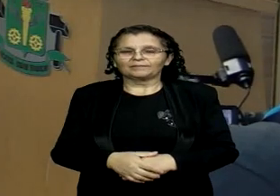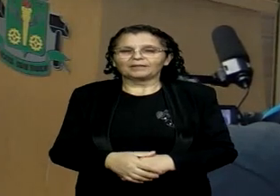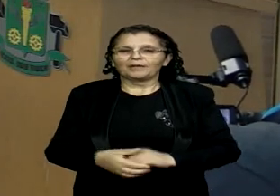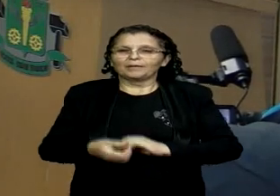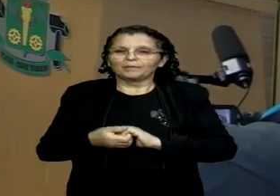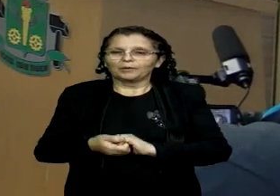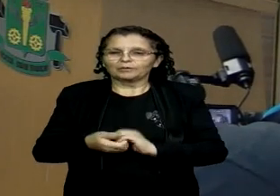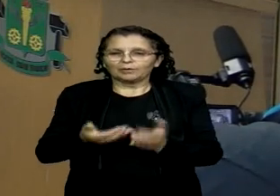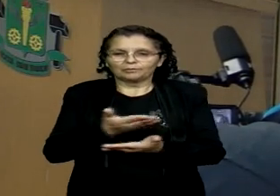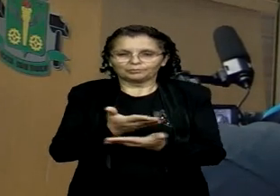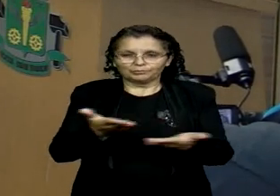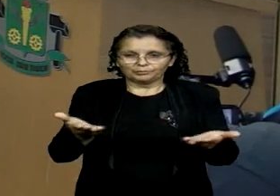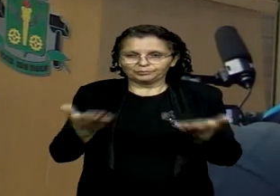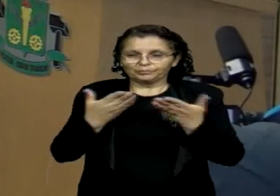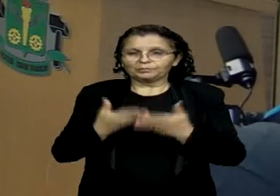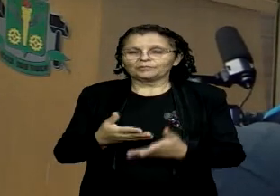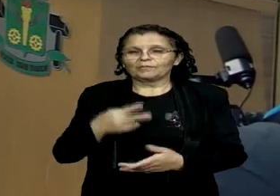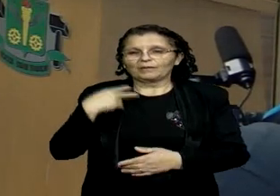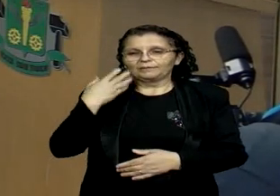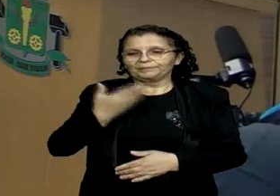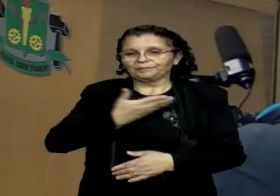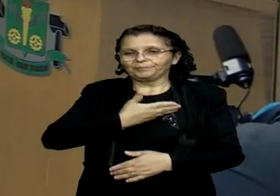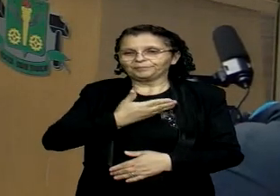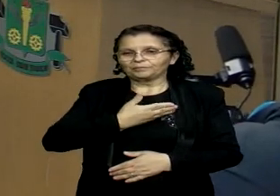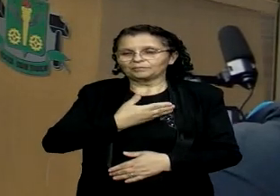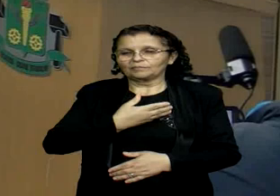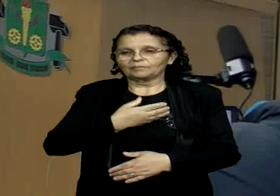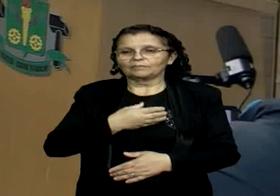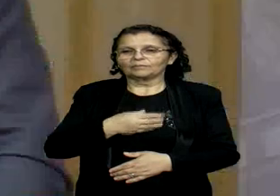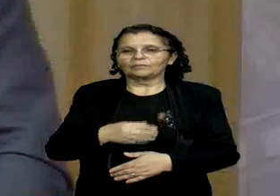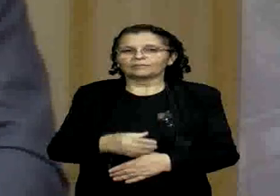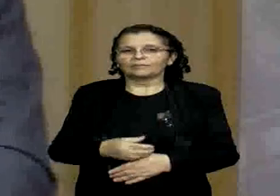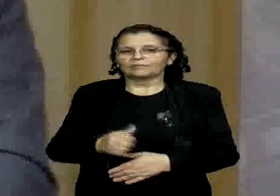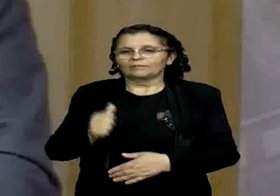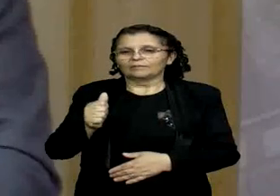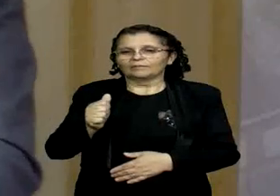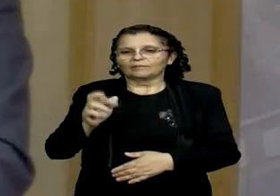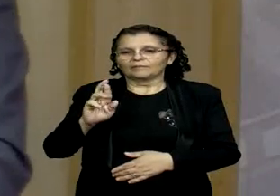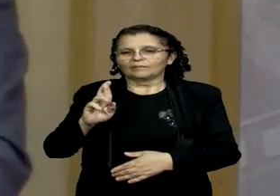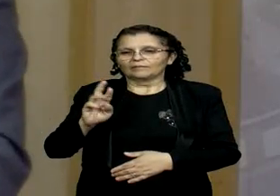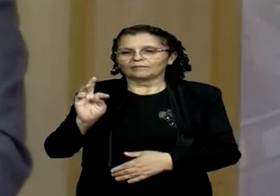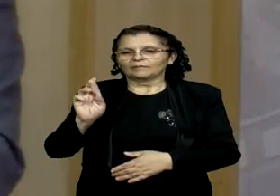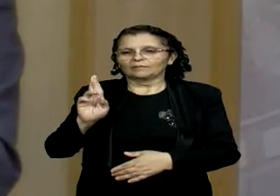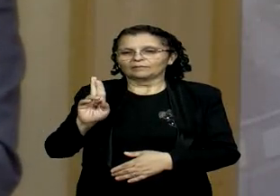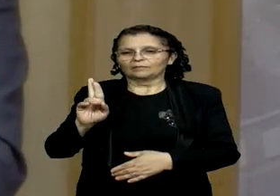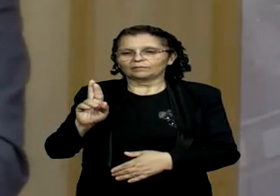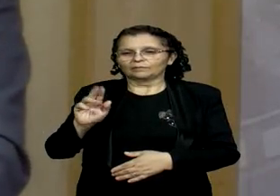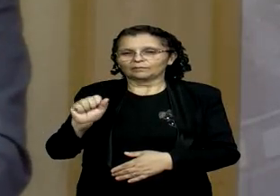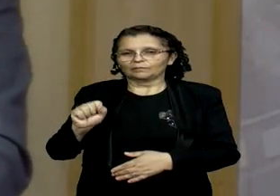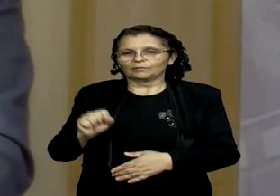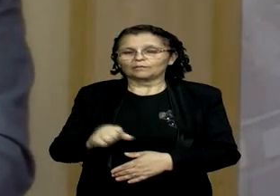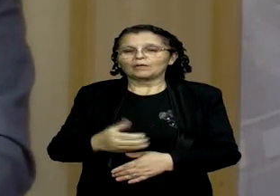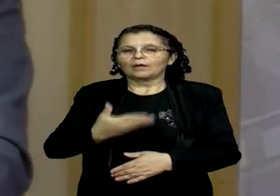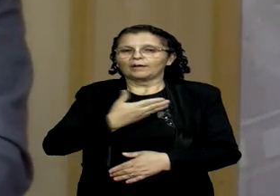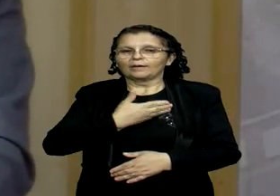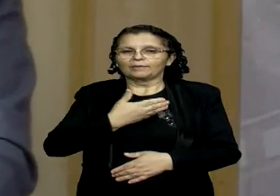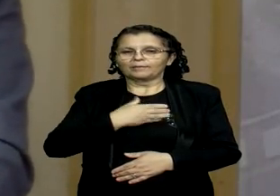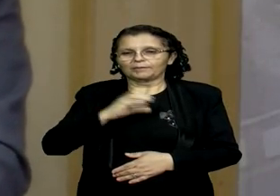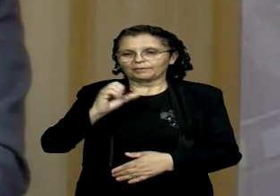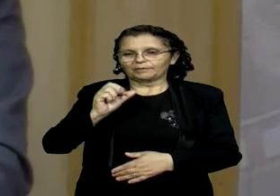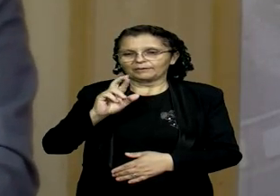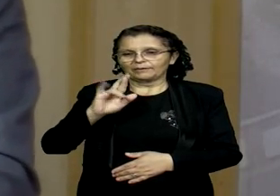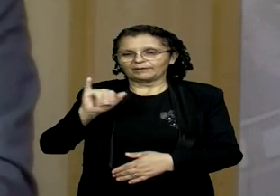Saudar o público presente em nome do meu amigo Deio, Arthur Gregório, o amigo do meu amigo Cris.